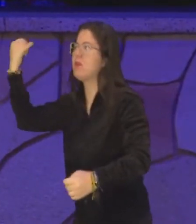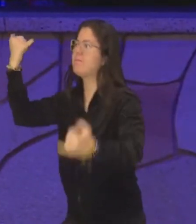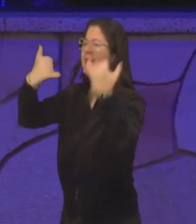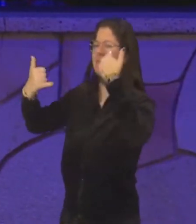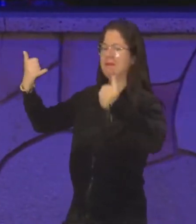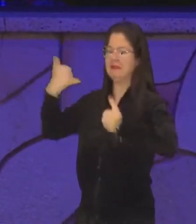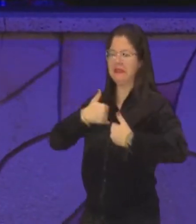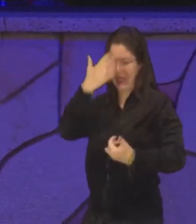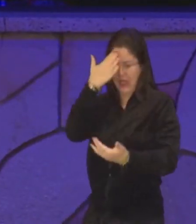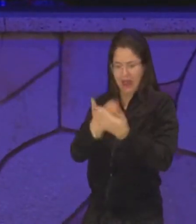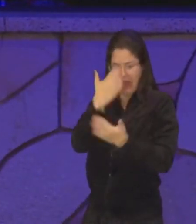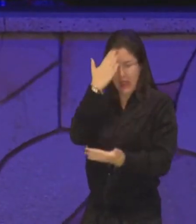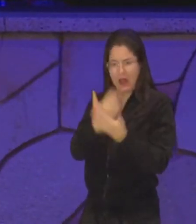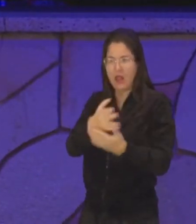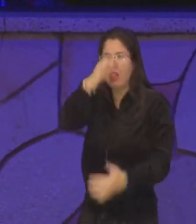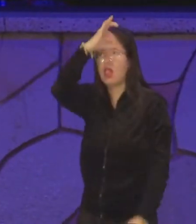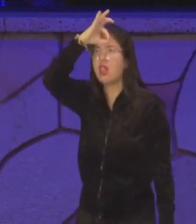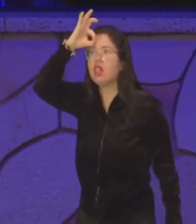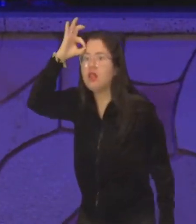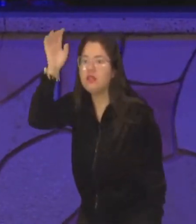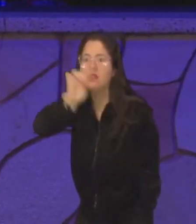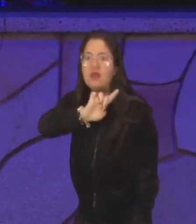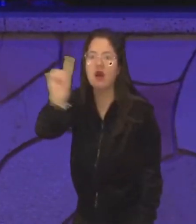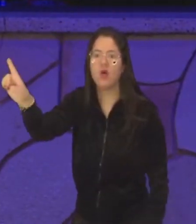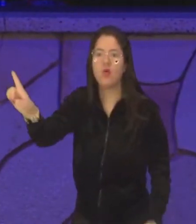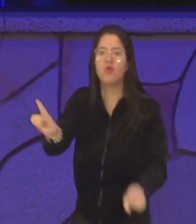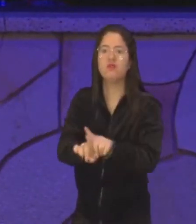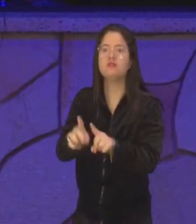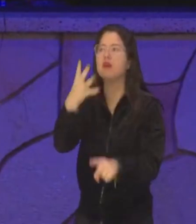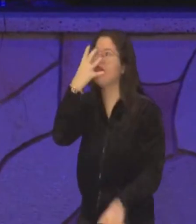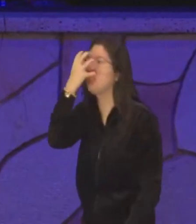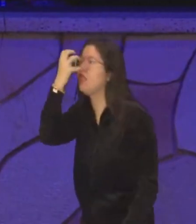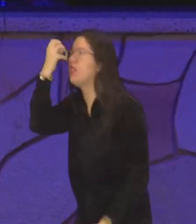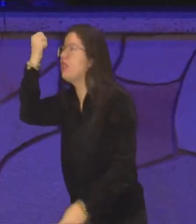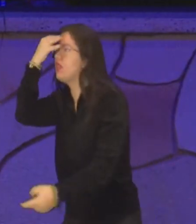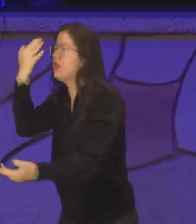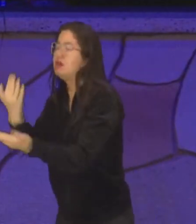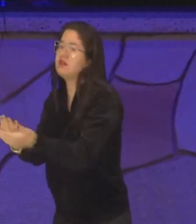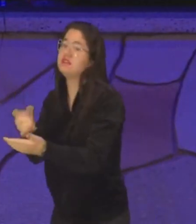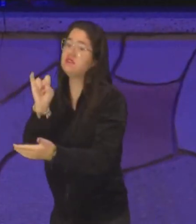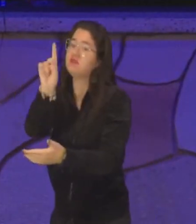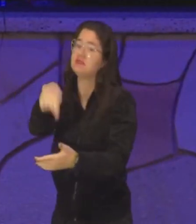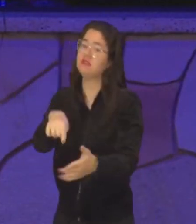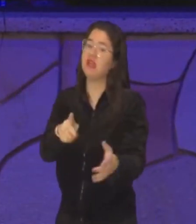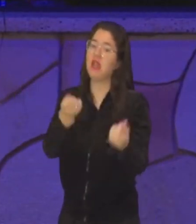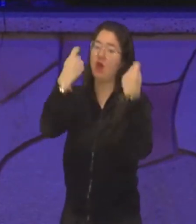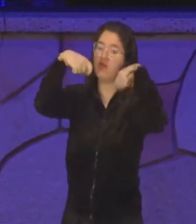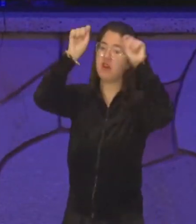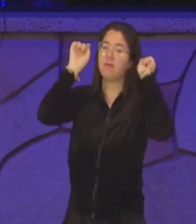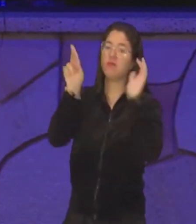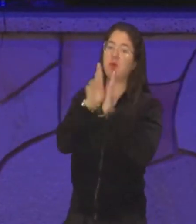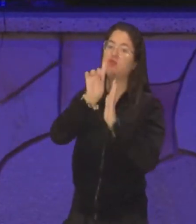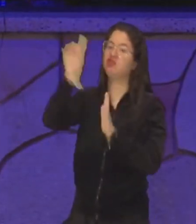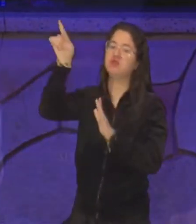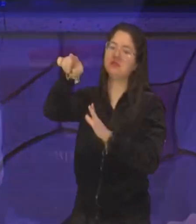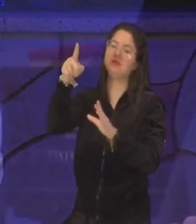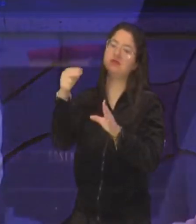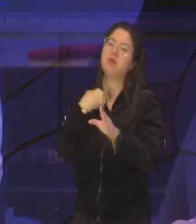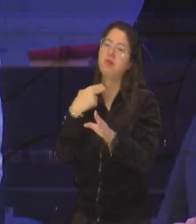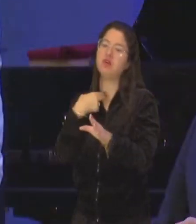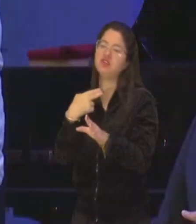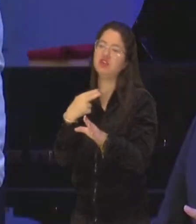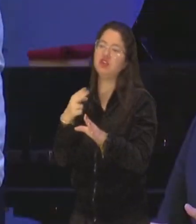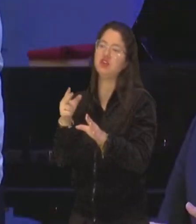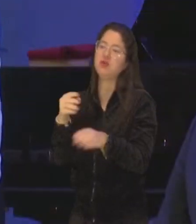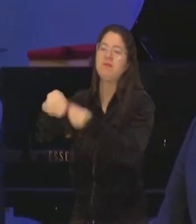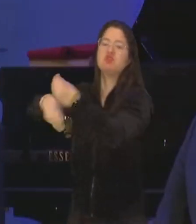ingênuo, não se alie aos lobos. Se você é uma ovelha, não se alie